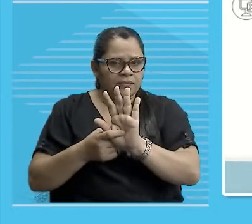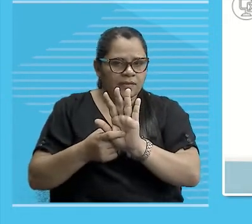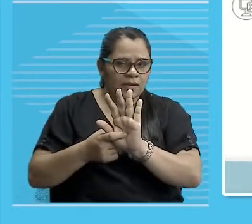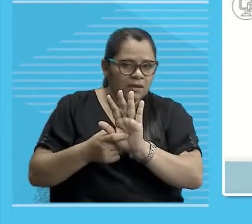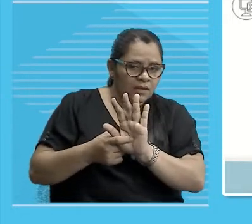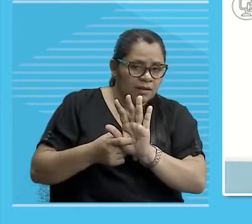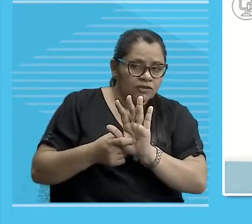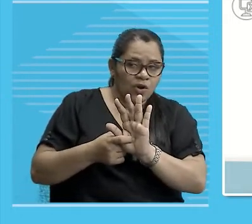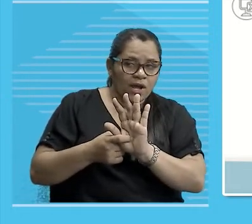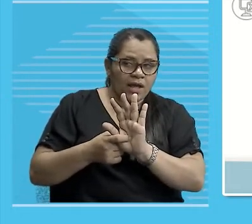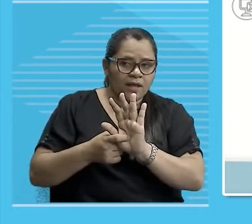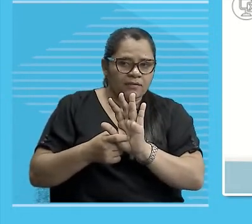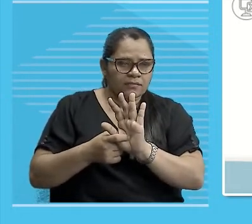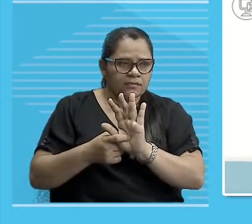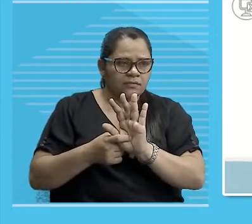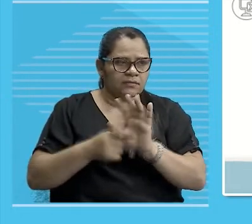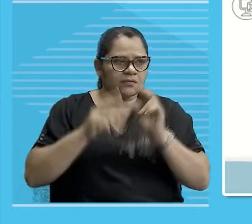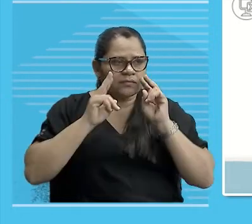bem.